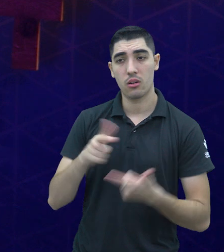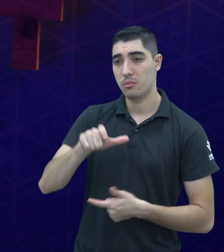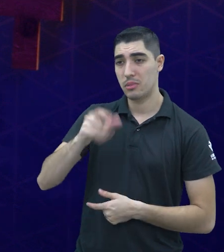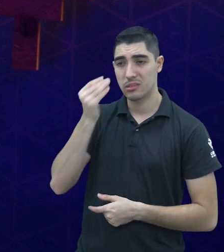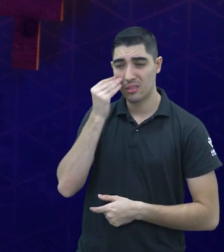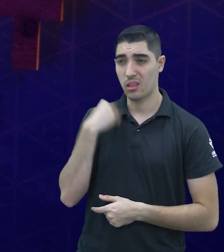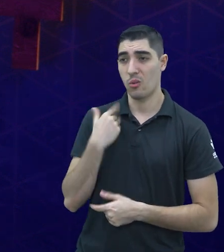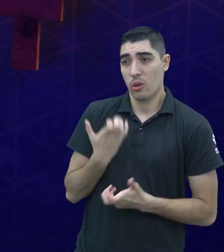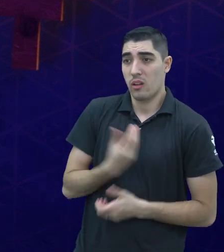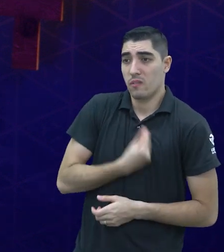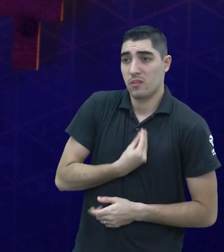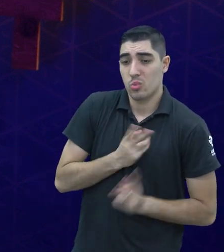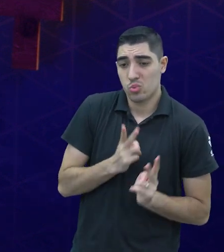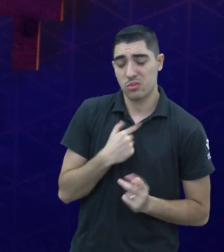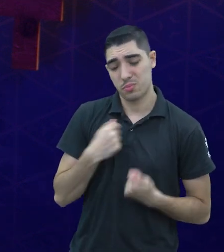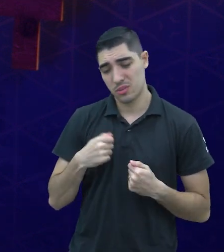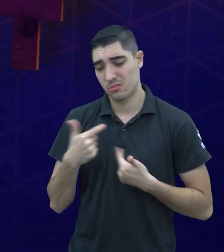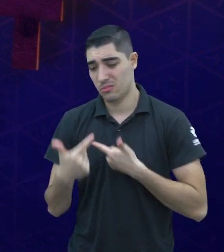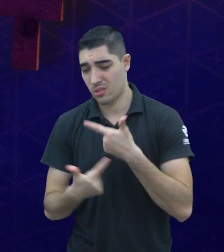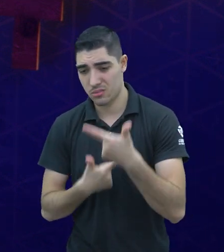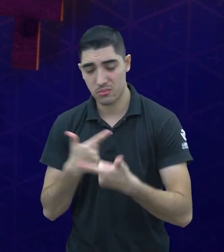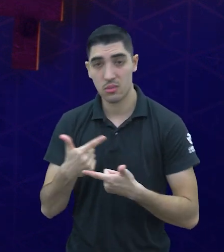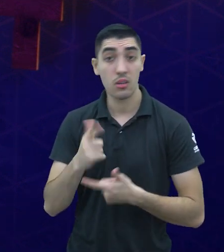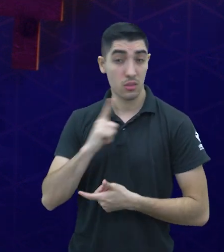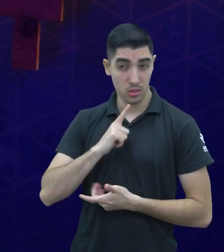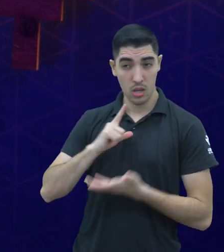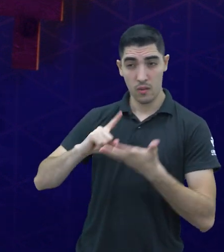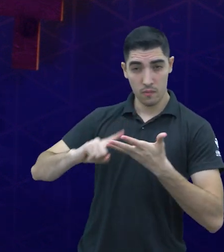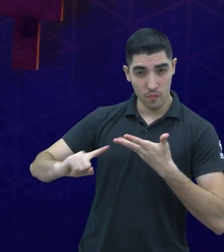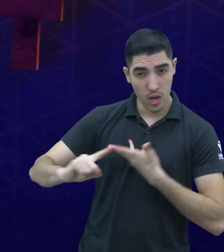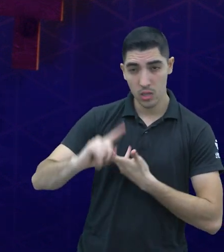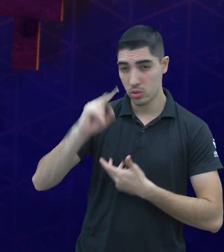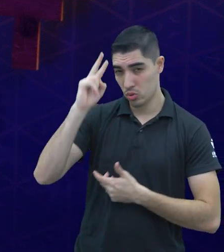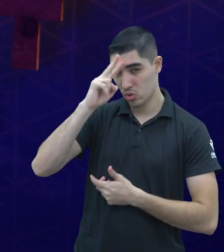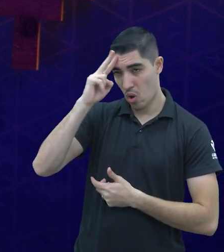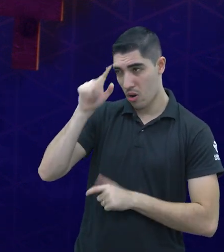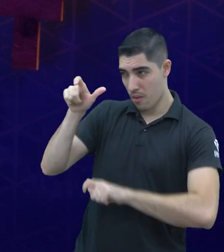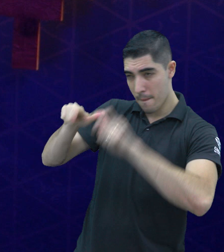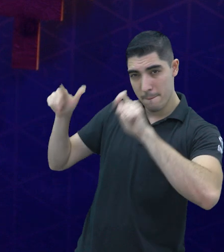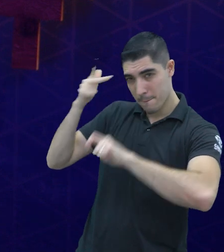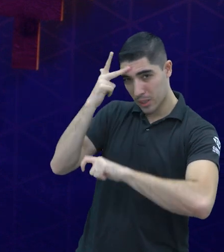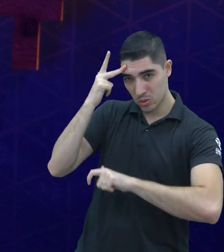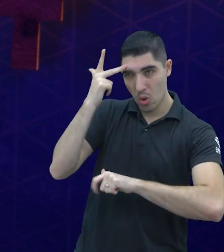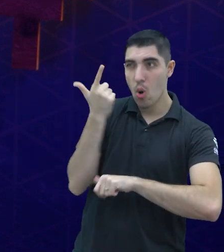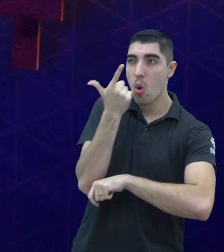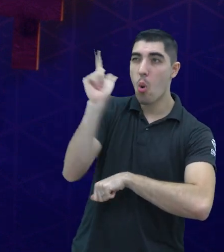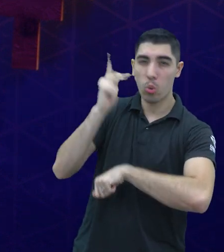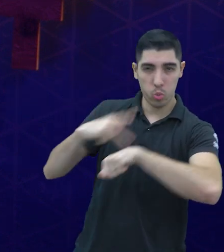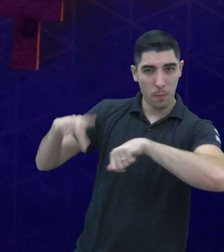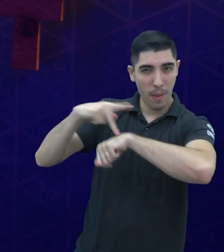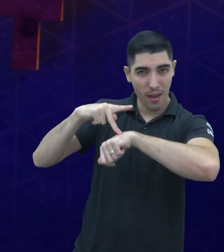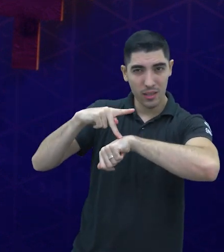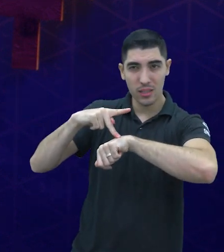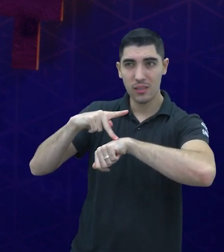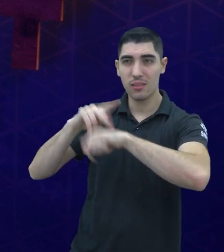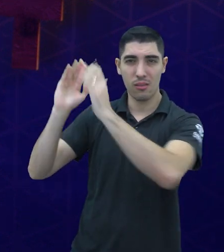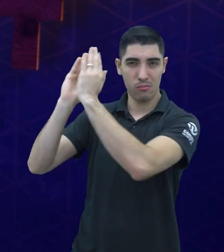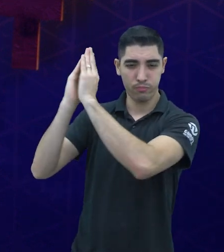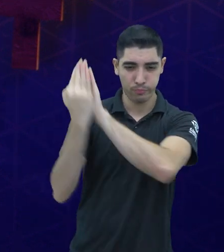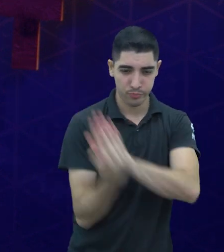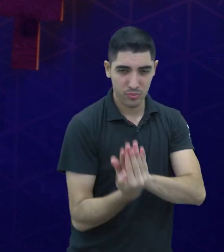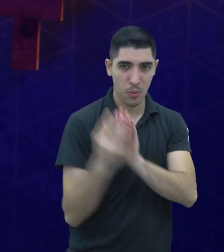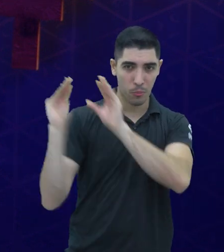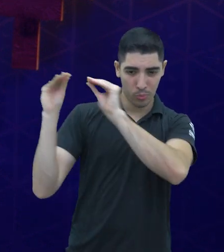trabalhavam assim para sobreviver, né? Então a gente tem histórias de imigração de